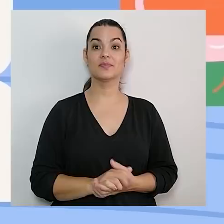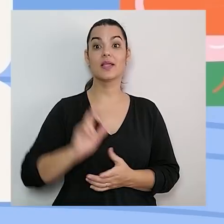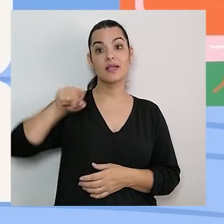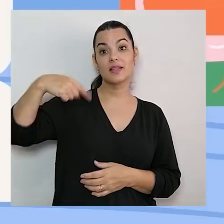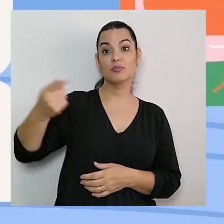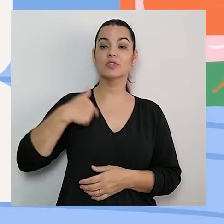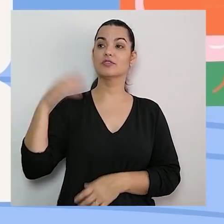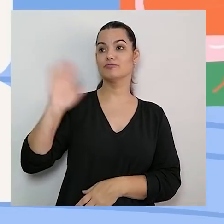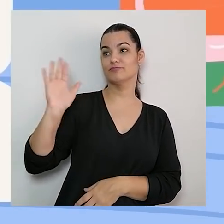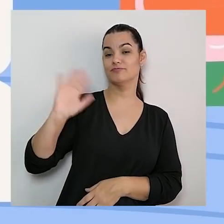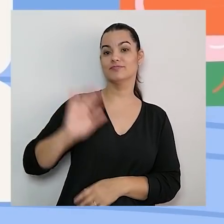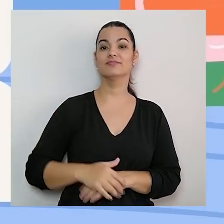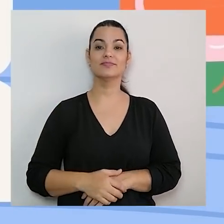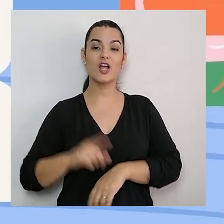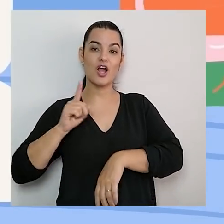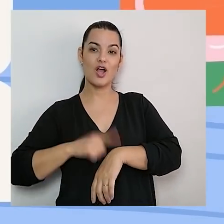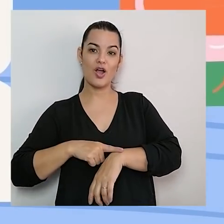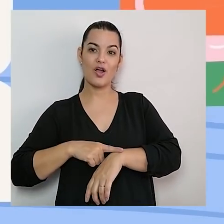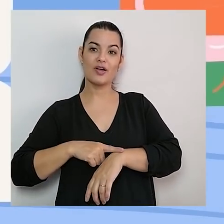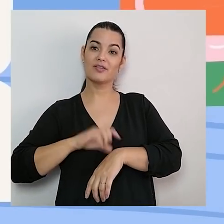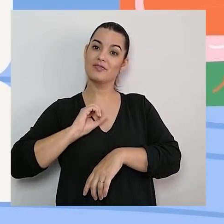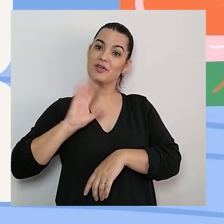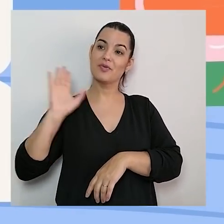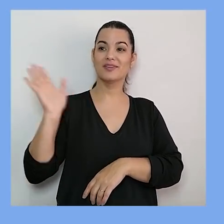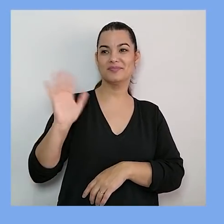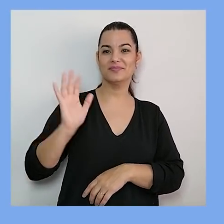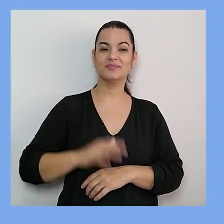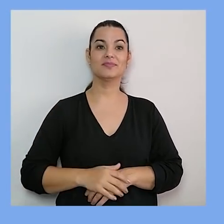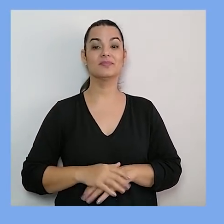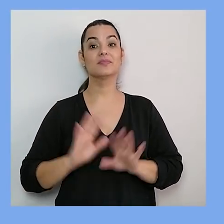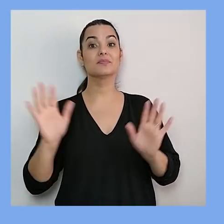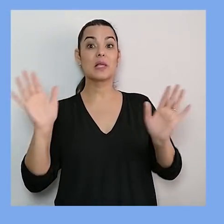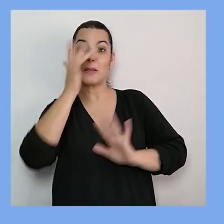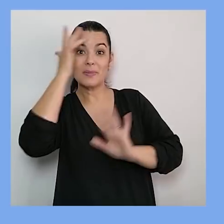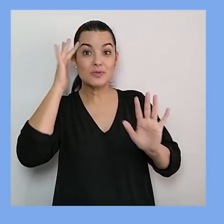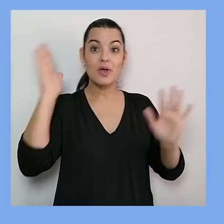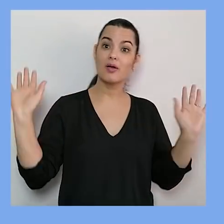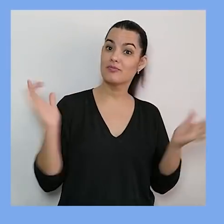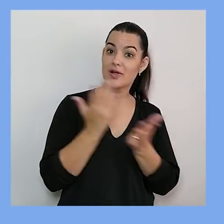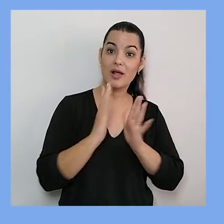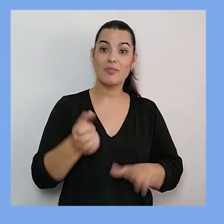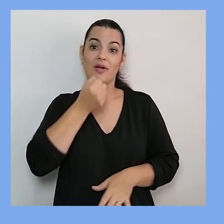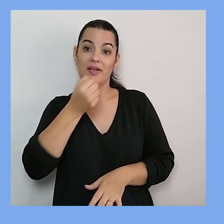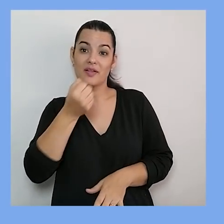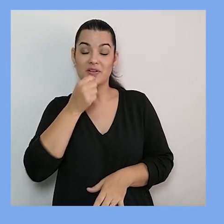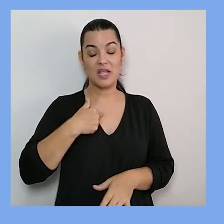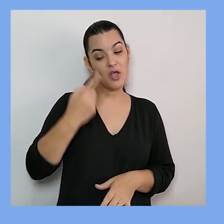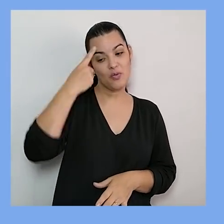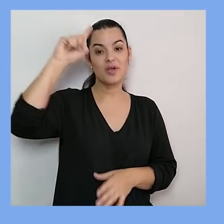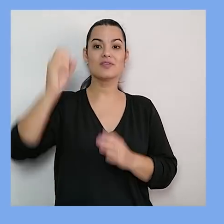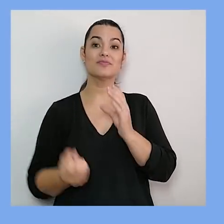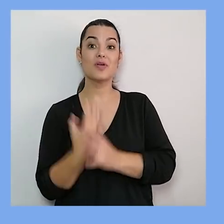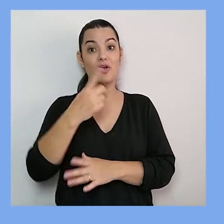E depois eu me despeço. É a hora da despedida. Pessoal, então foi isso a entrevista que eu